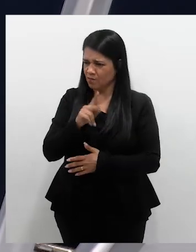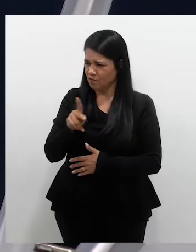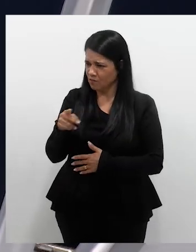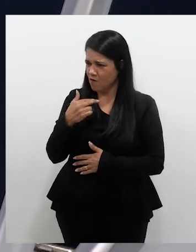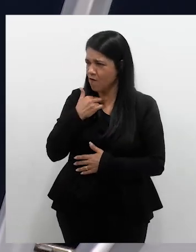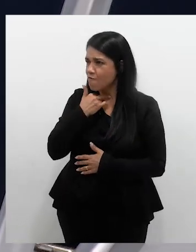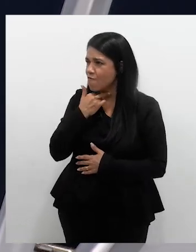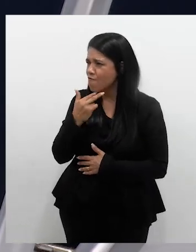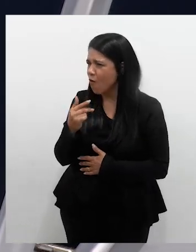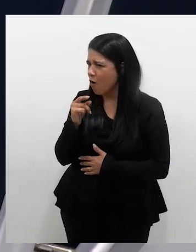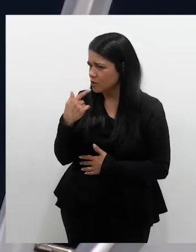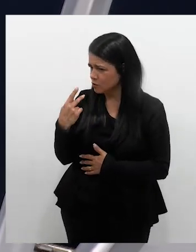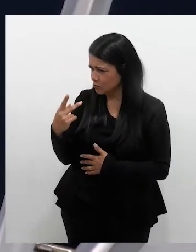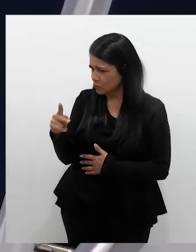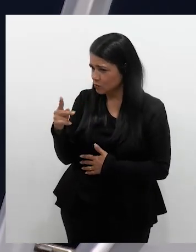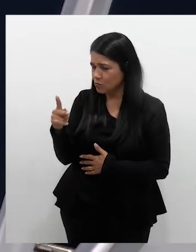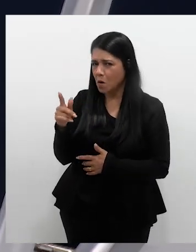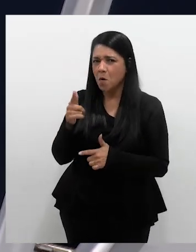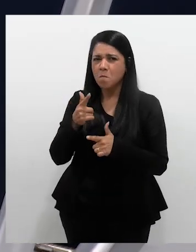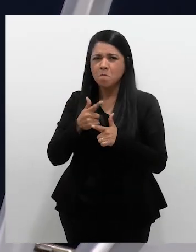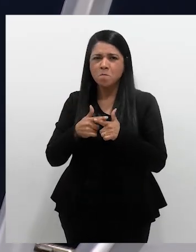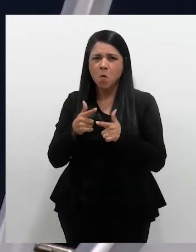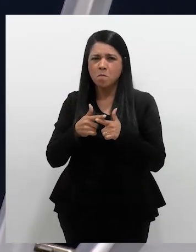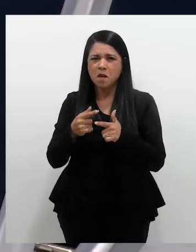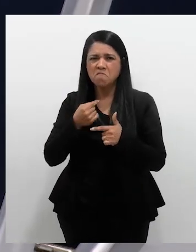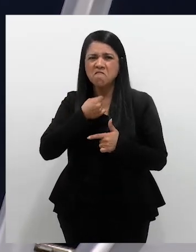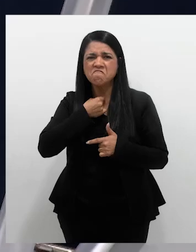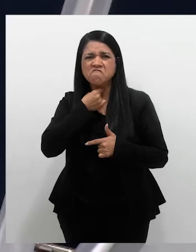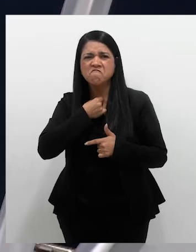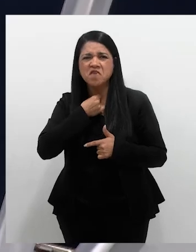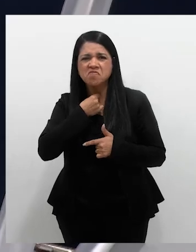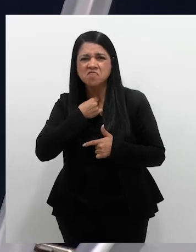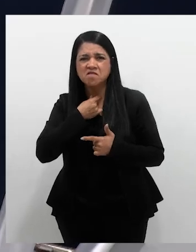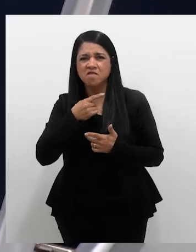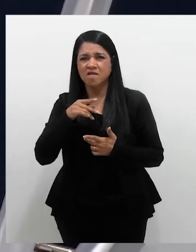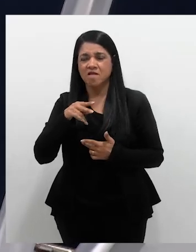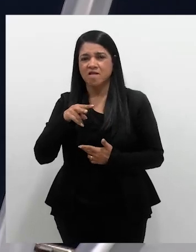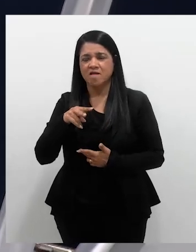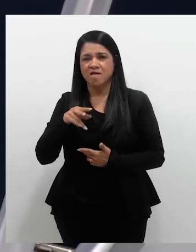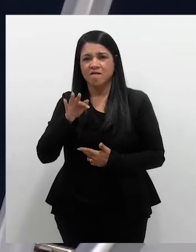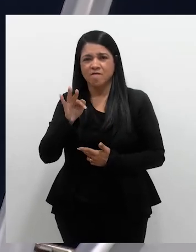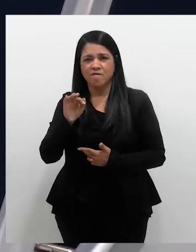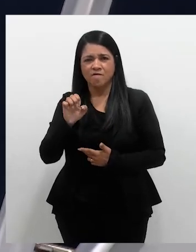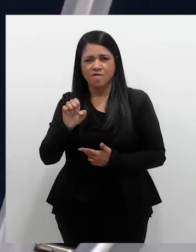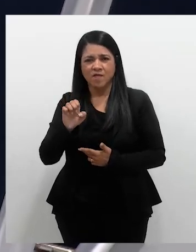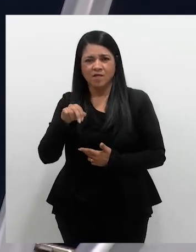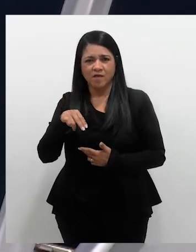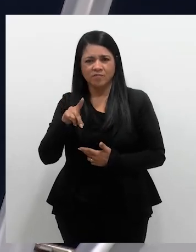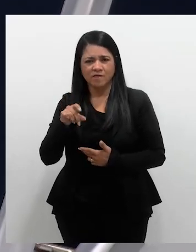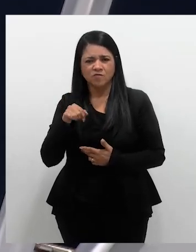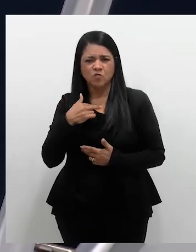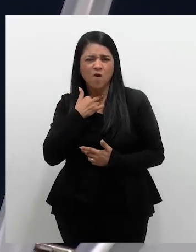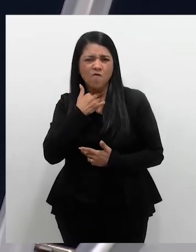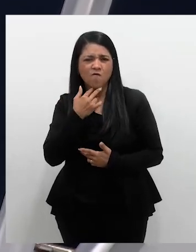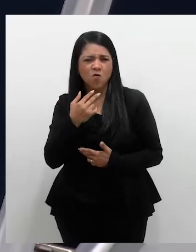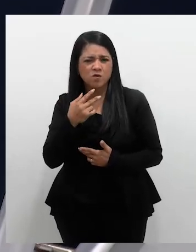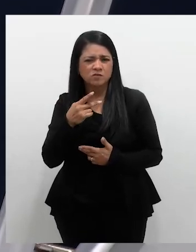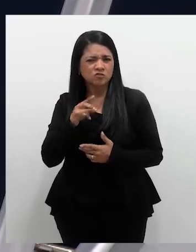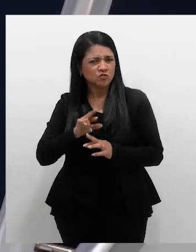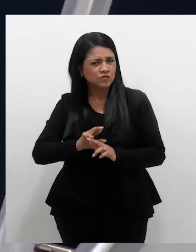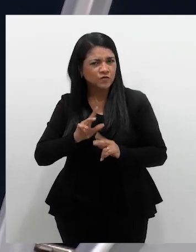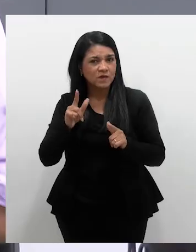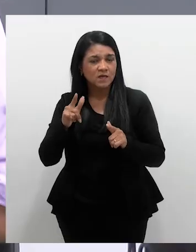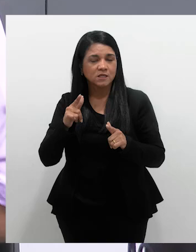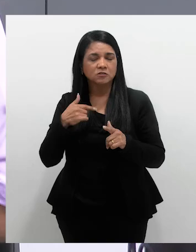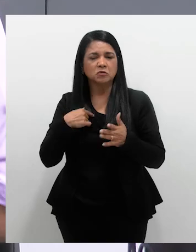essa voz deve ter algum problema, alguma fenda, porque a tua voz é uma voz muito peculiar, assim,